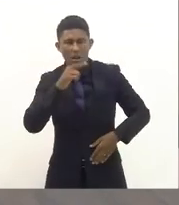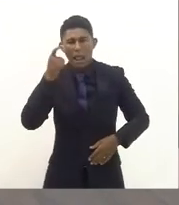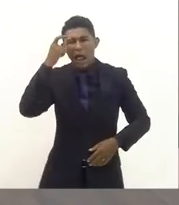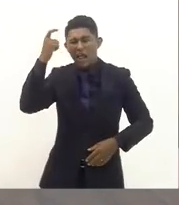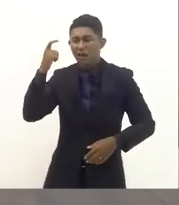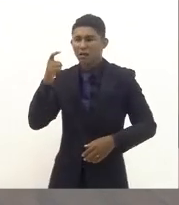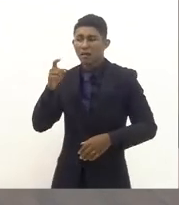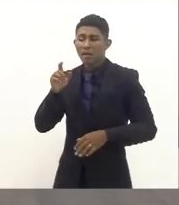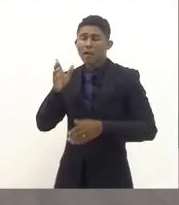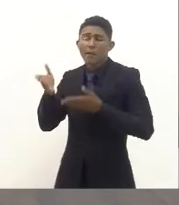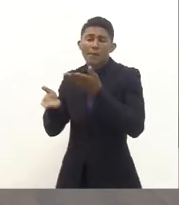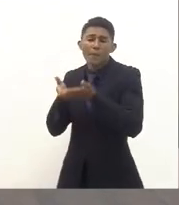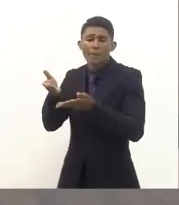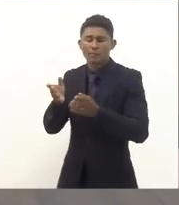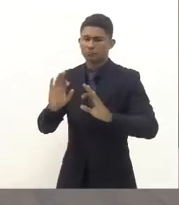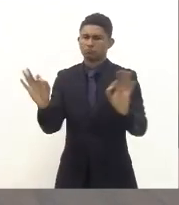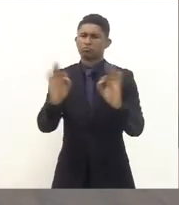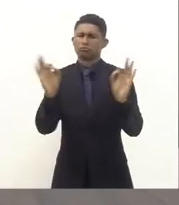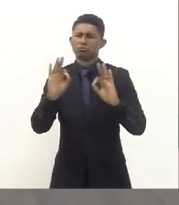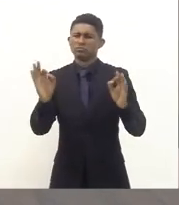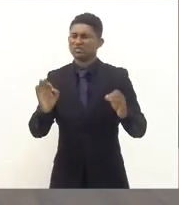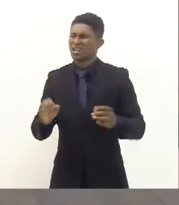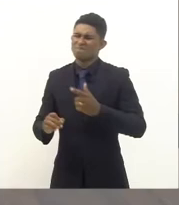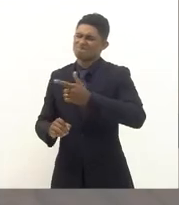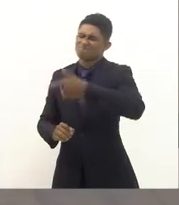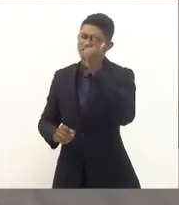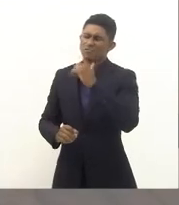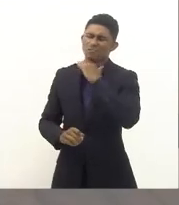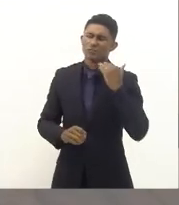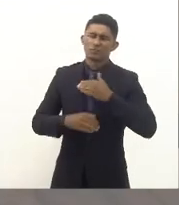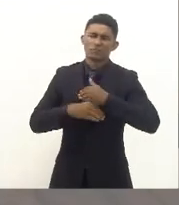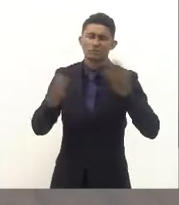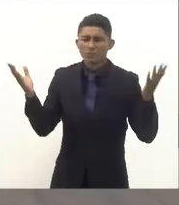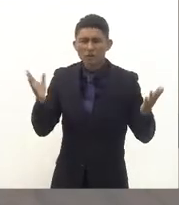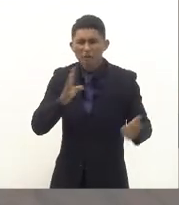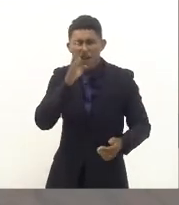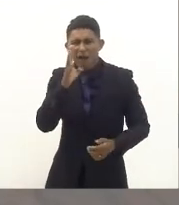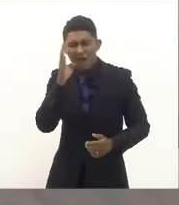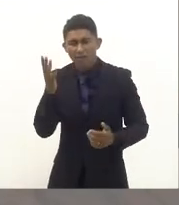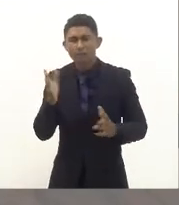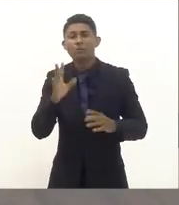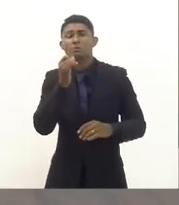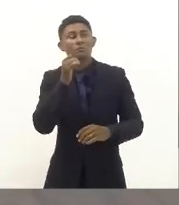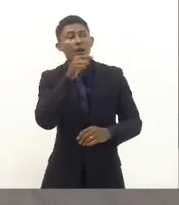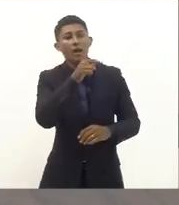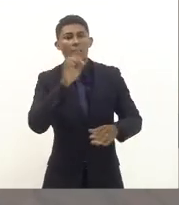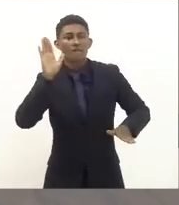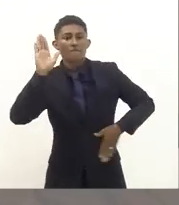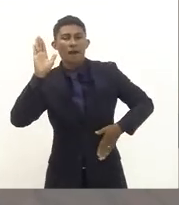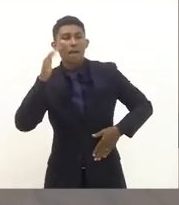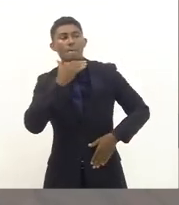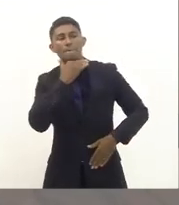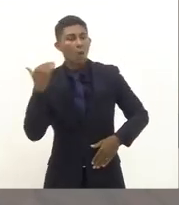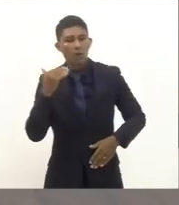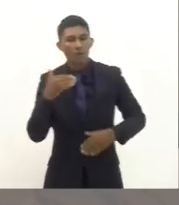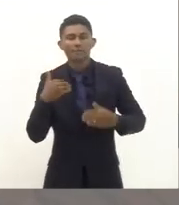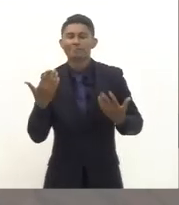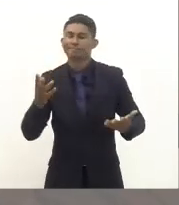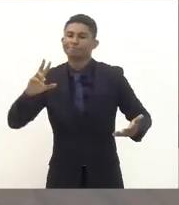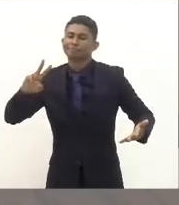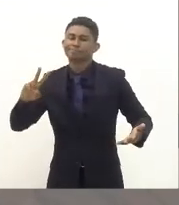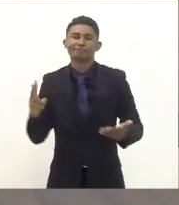em retirar e tirar uma vida de um cidadão de bem é mas quando o Vagabundo morre vem para cá